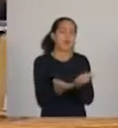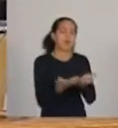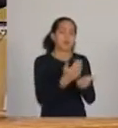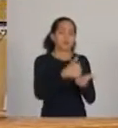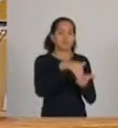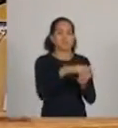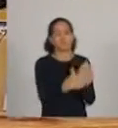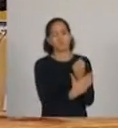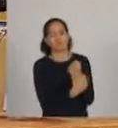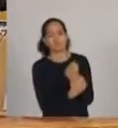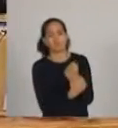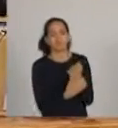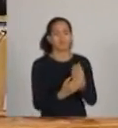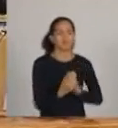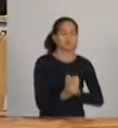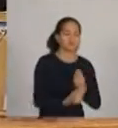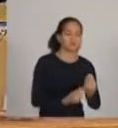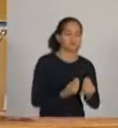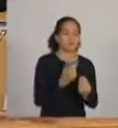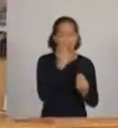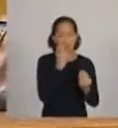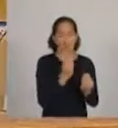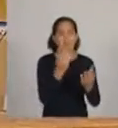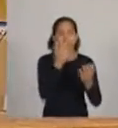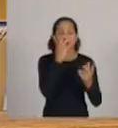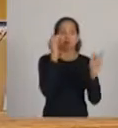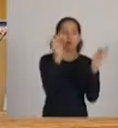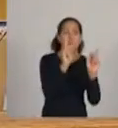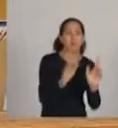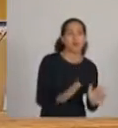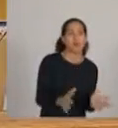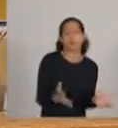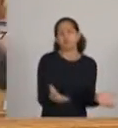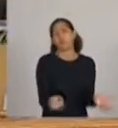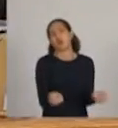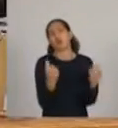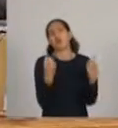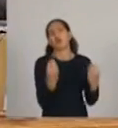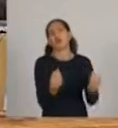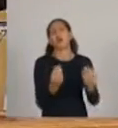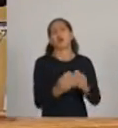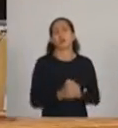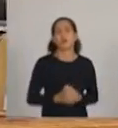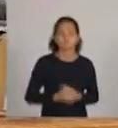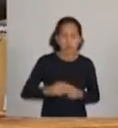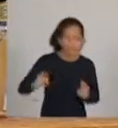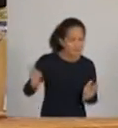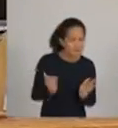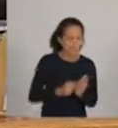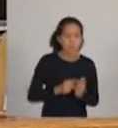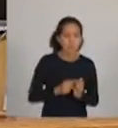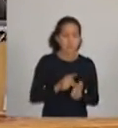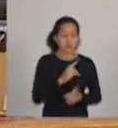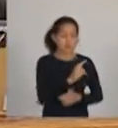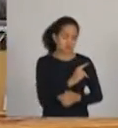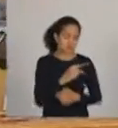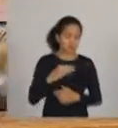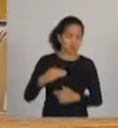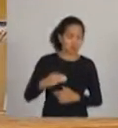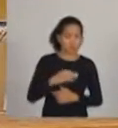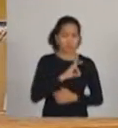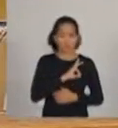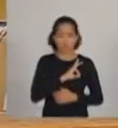poder levar uma imagem de paz para certa comunidade, mas no fundo os policiais estão cada dia